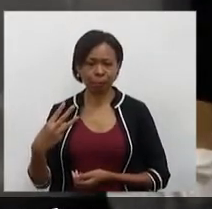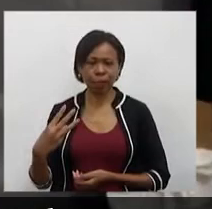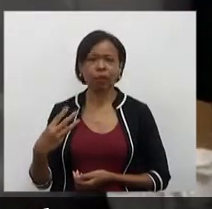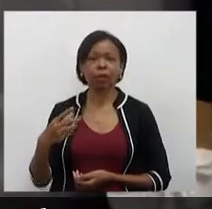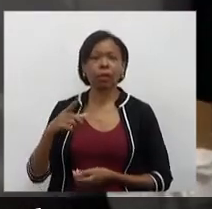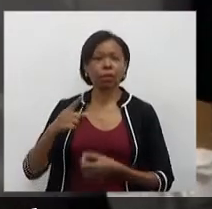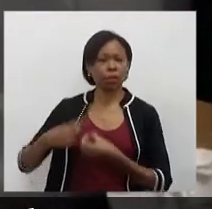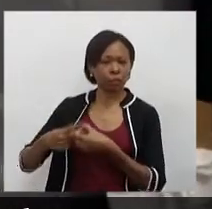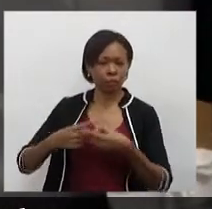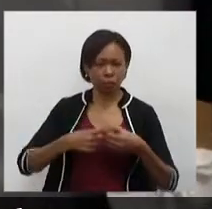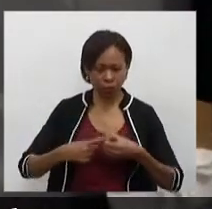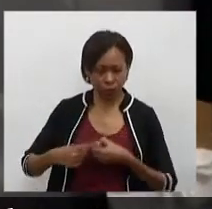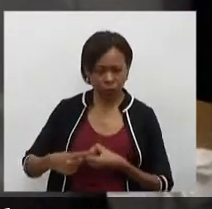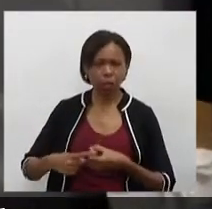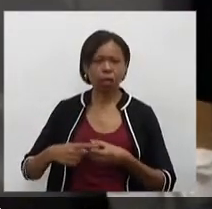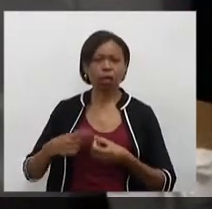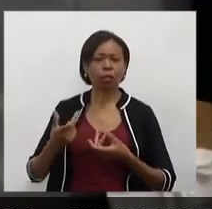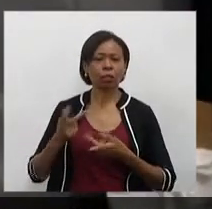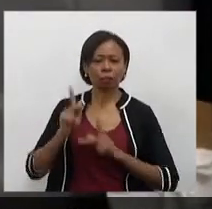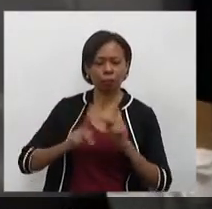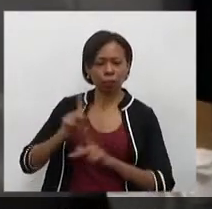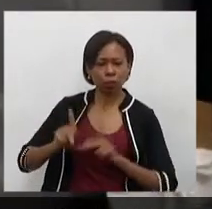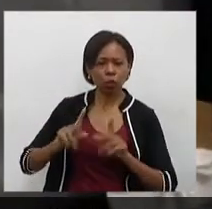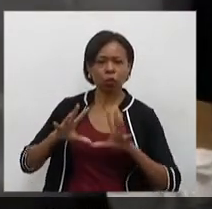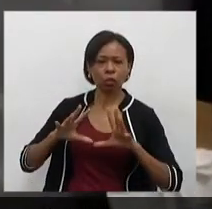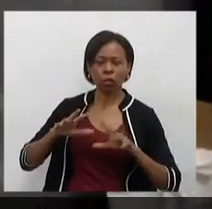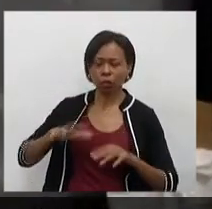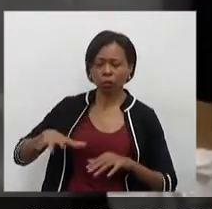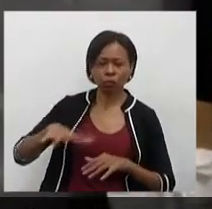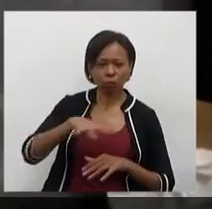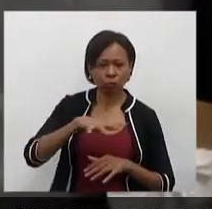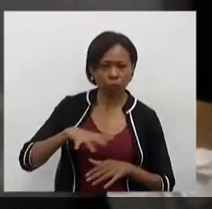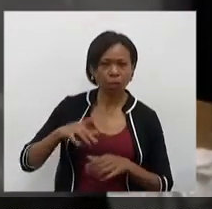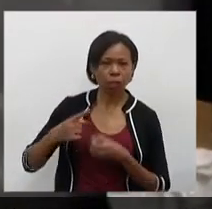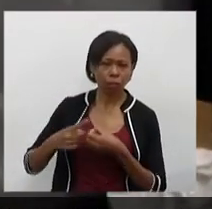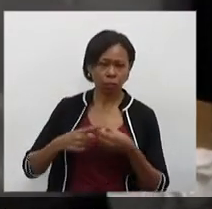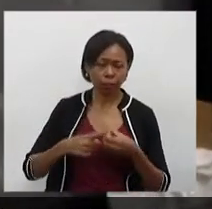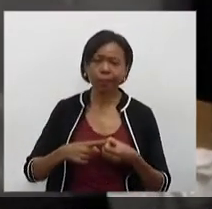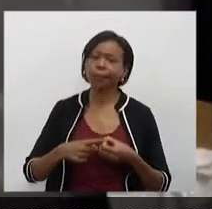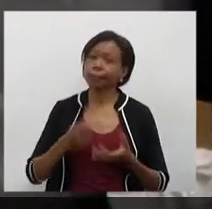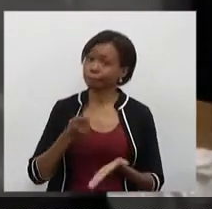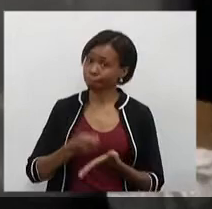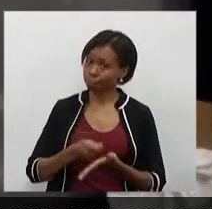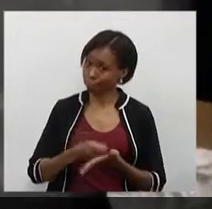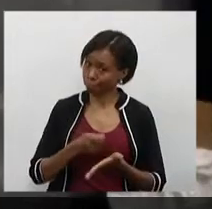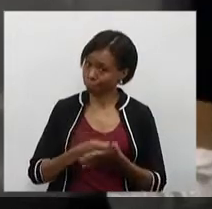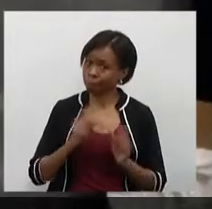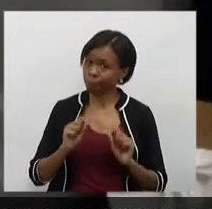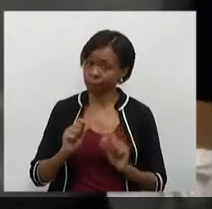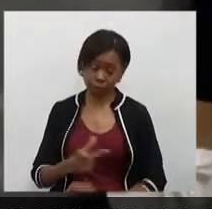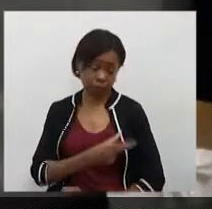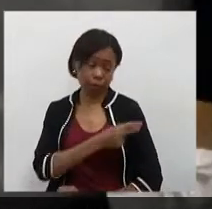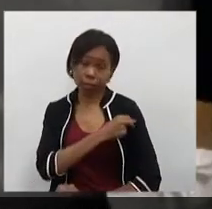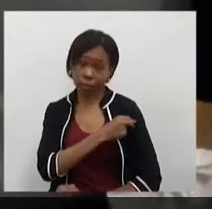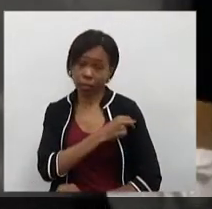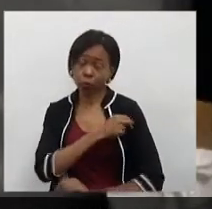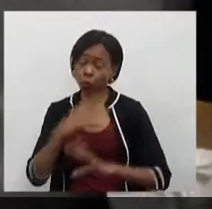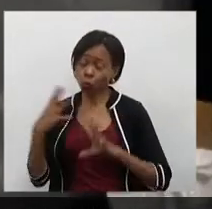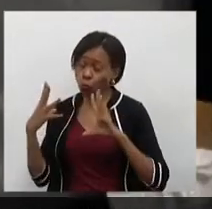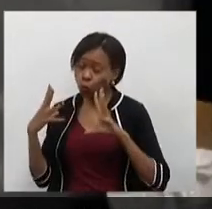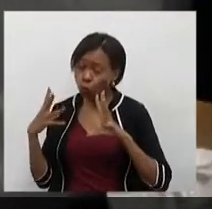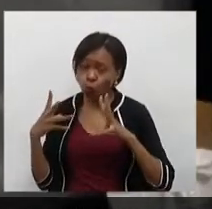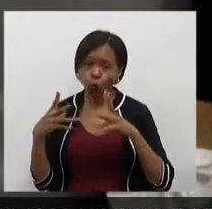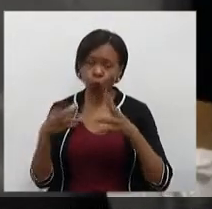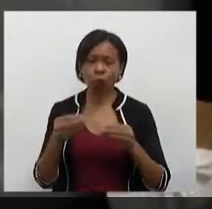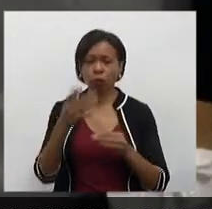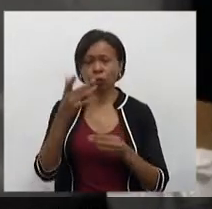essas populações em todos esses municípios, então é dever nosso fazer com que essa vacina chegue a cada um deles e que sejam aí